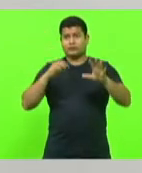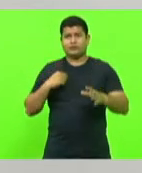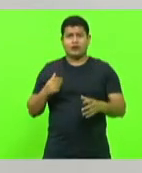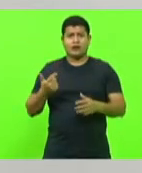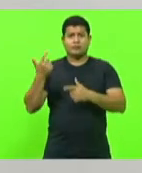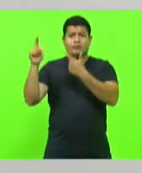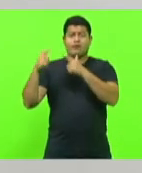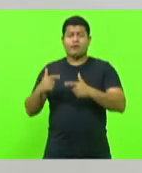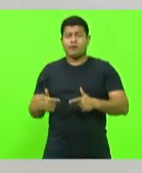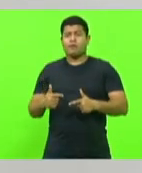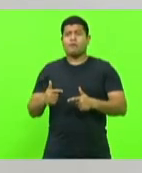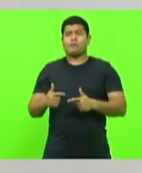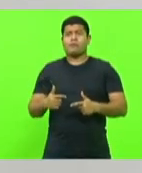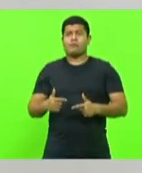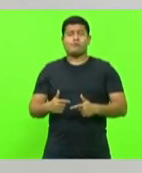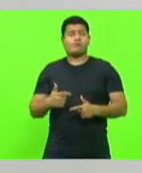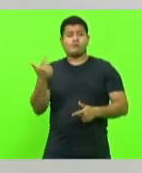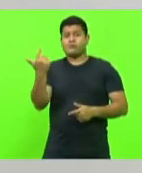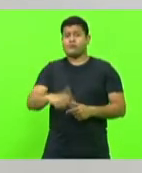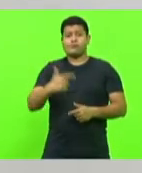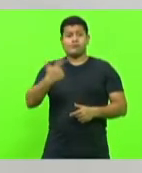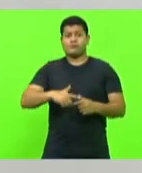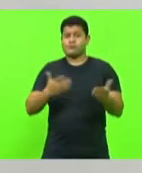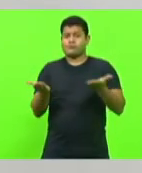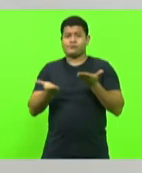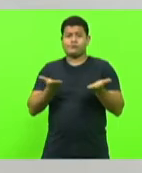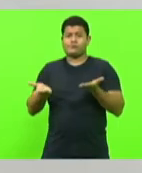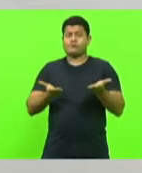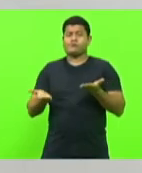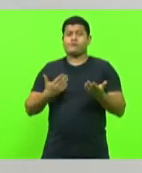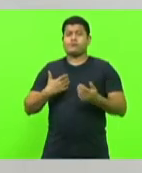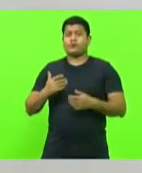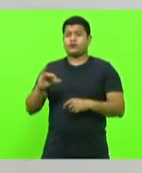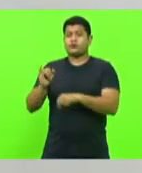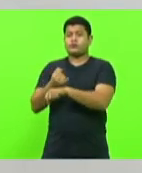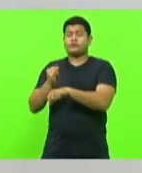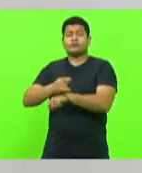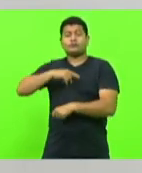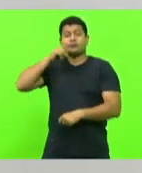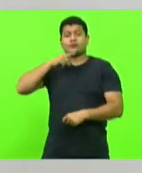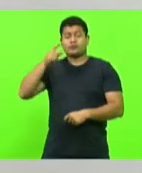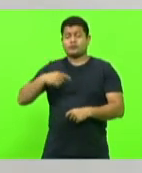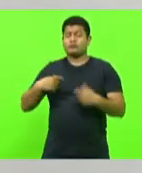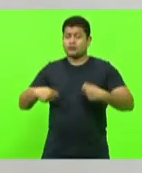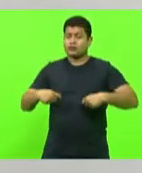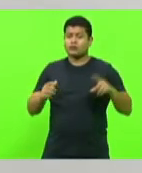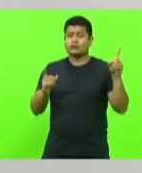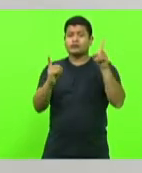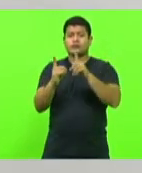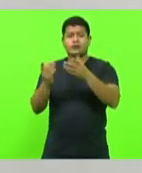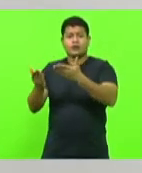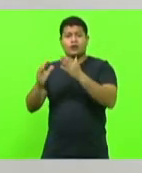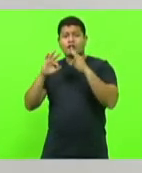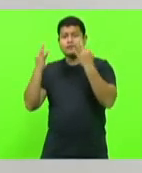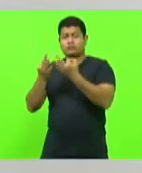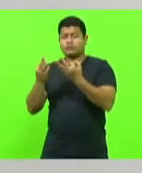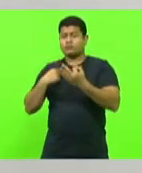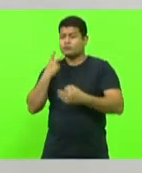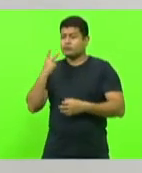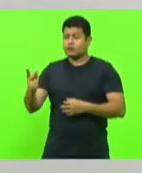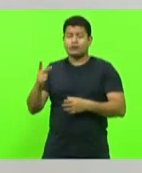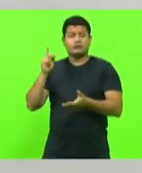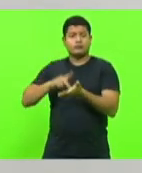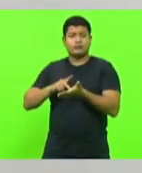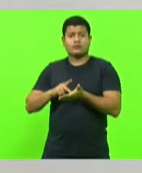a verdade é essa, não tinha licitação. E Joinville não conseguiu fazer. Então, chegue para os familiares, para os pais e diga a verdade. Não é porque o calendário